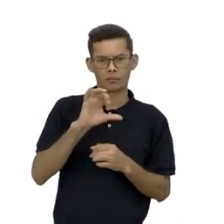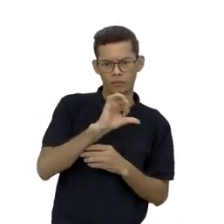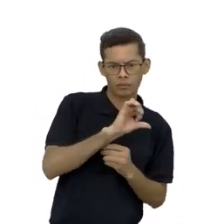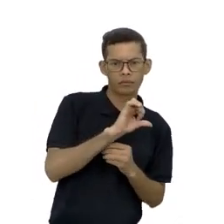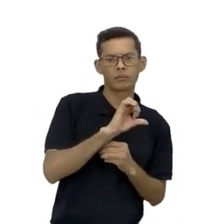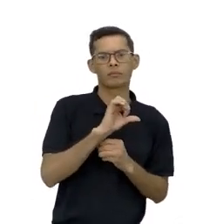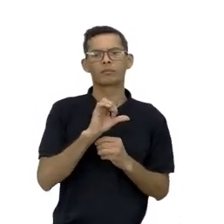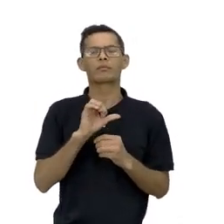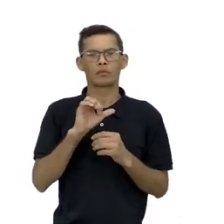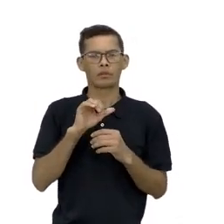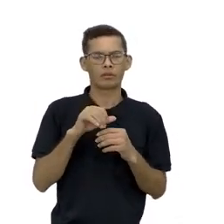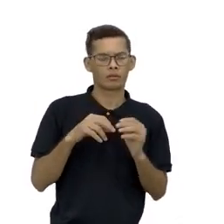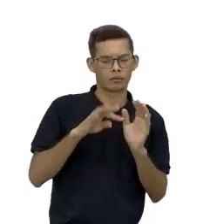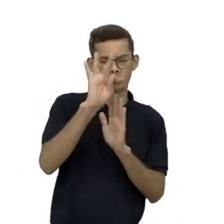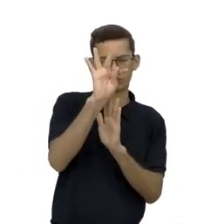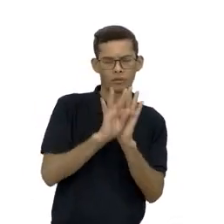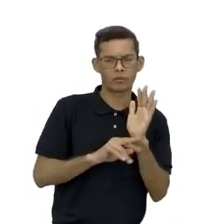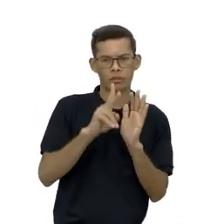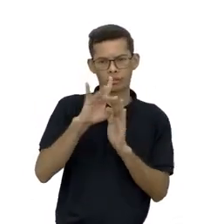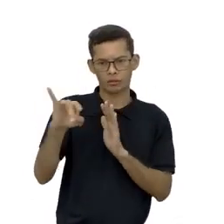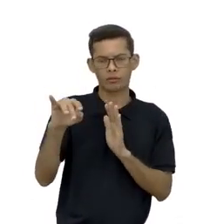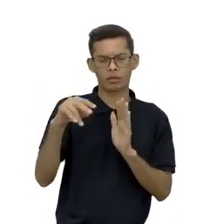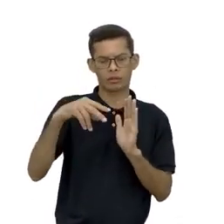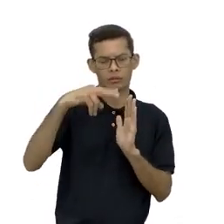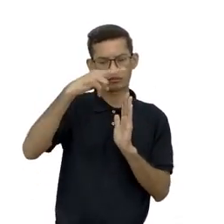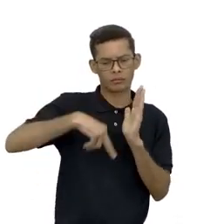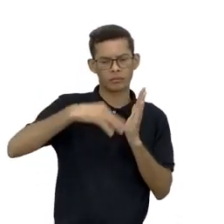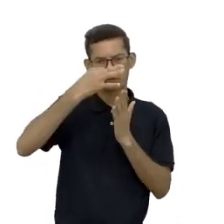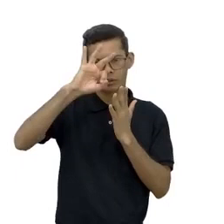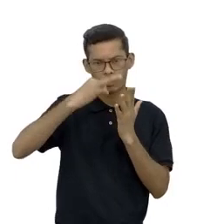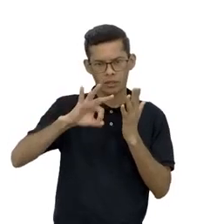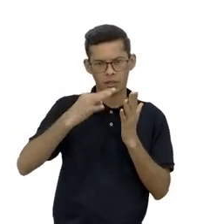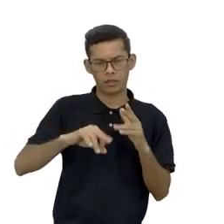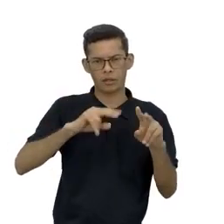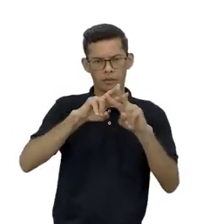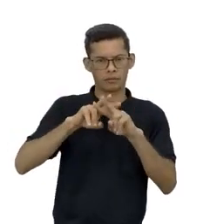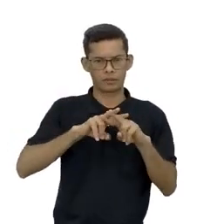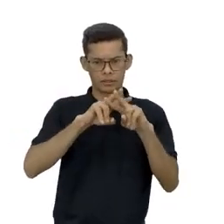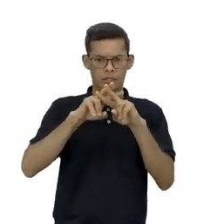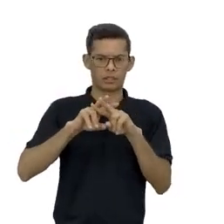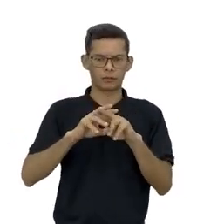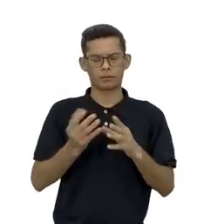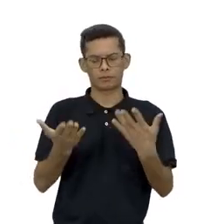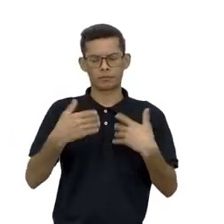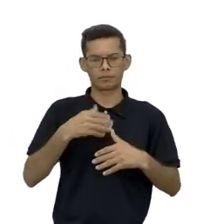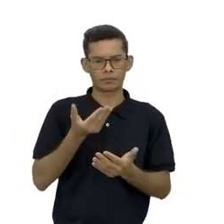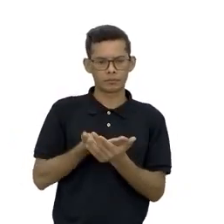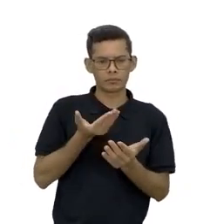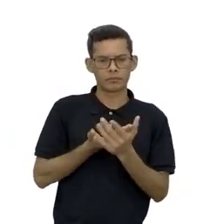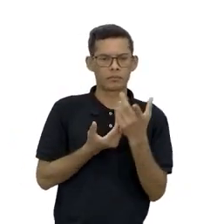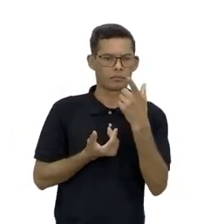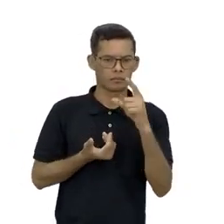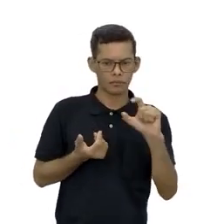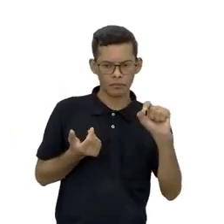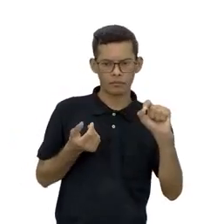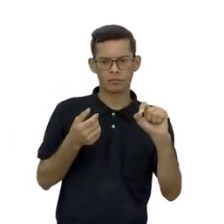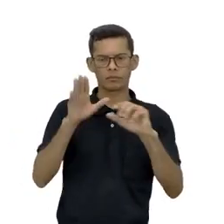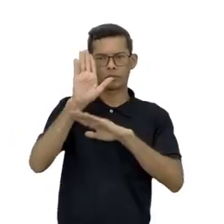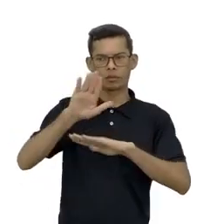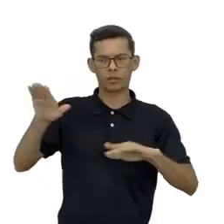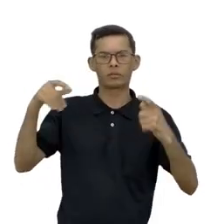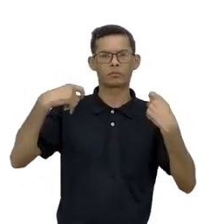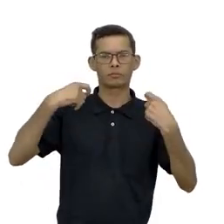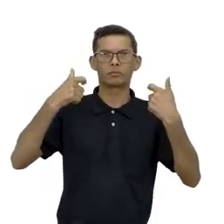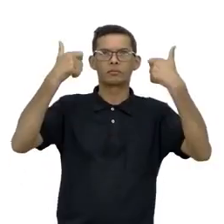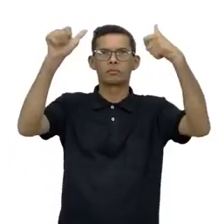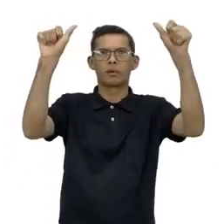o texto será revisado. E a aula 10? A aula 10, os estudantes devem expor os cartazes,